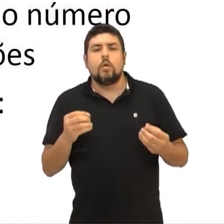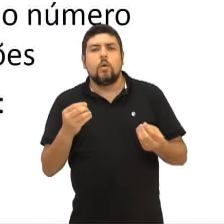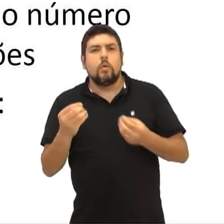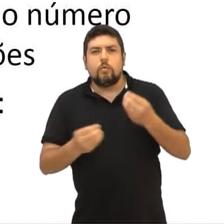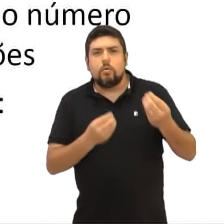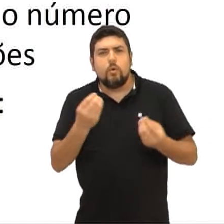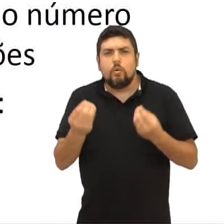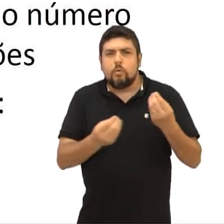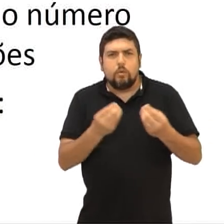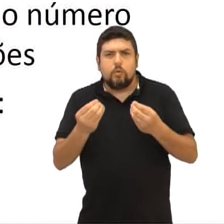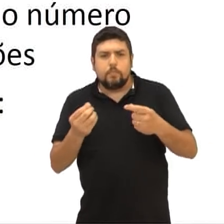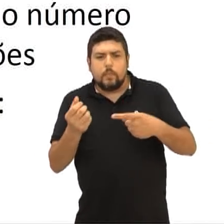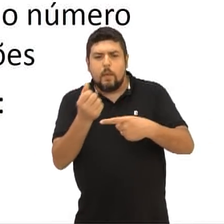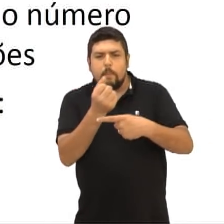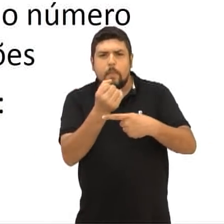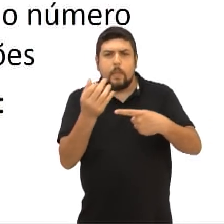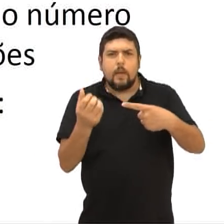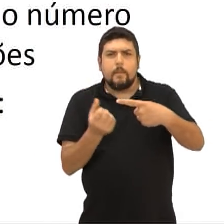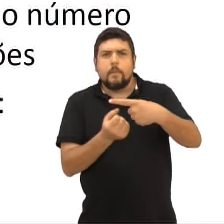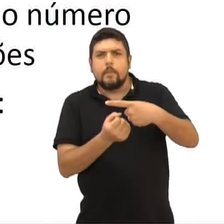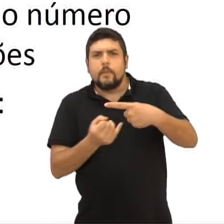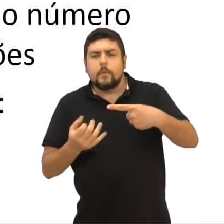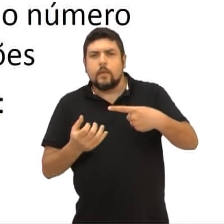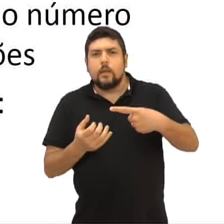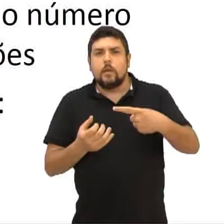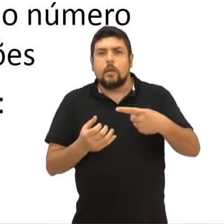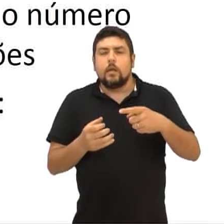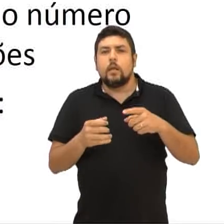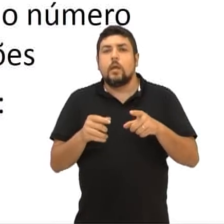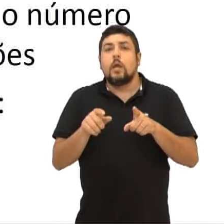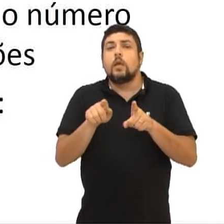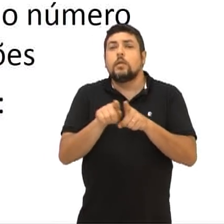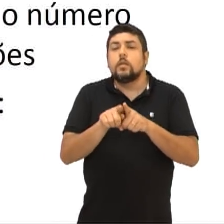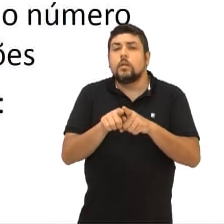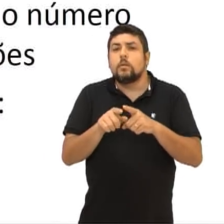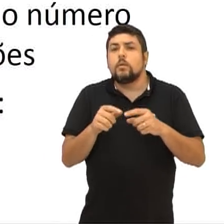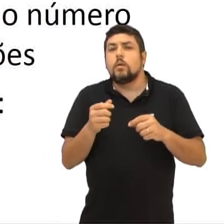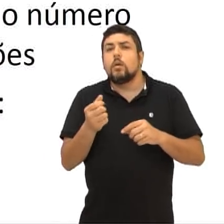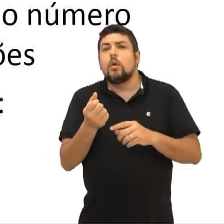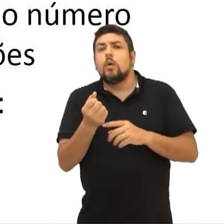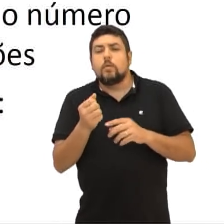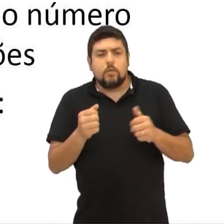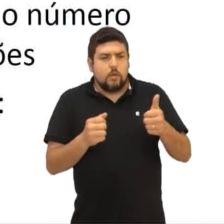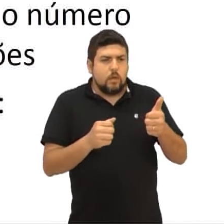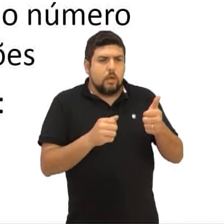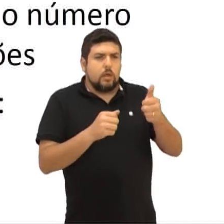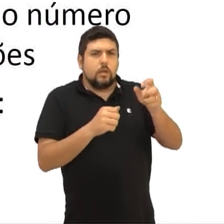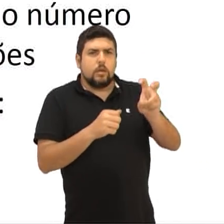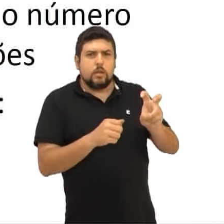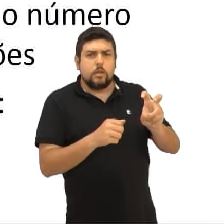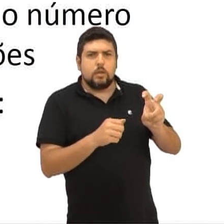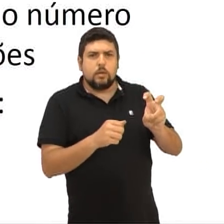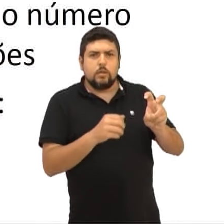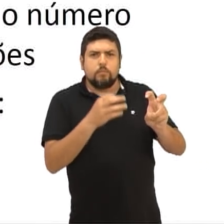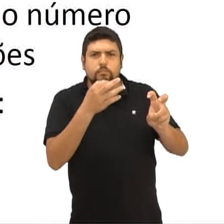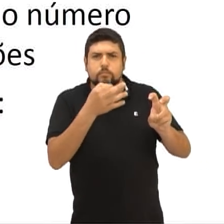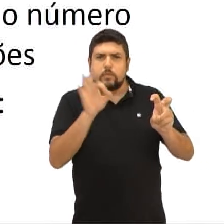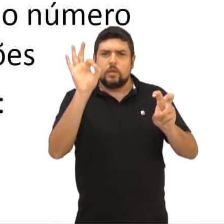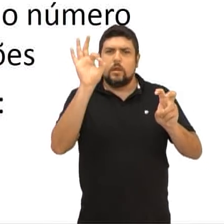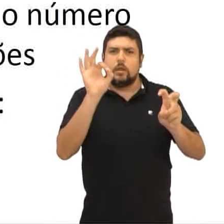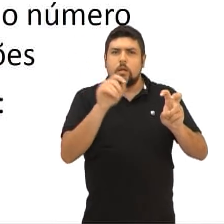que Marcos acertou, o total? Qual a porcentagem de acertos do